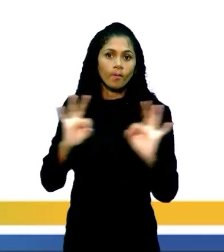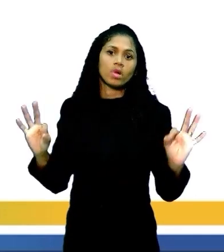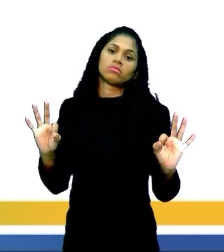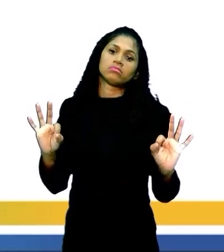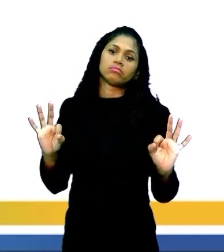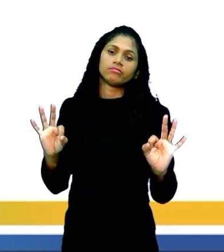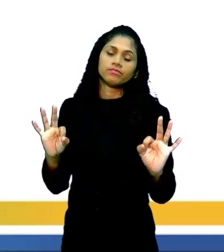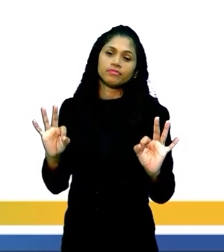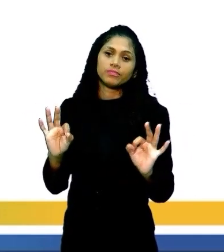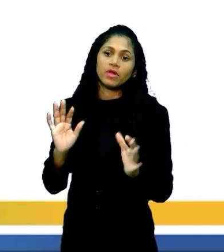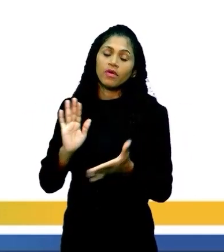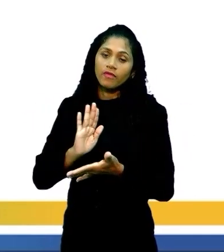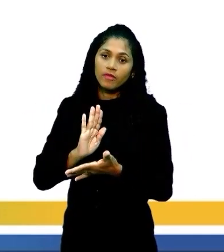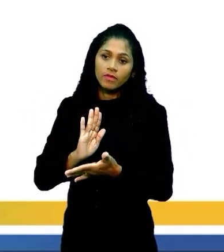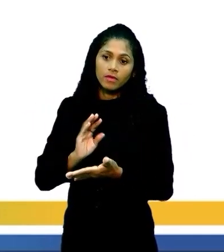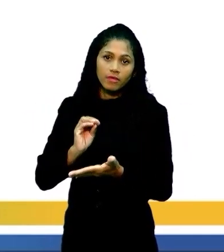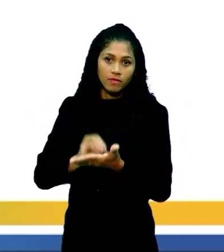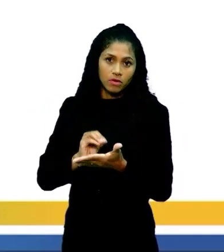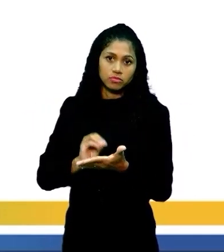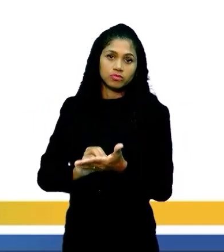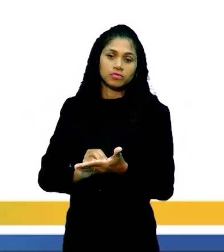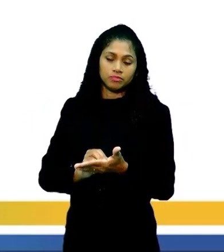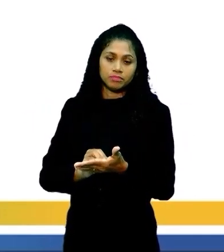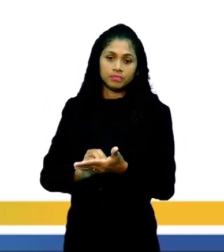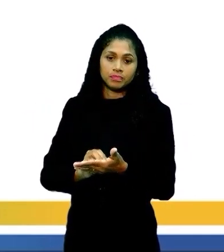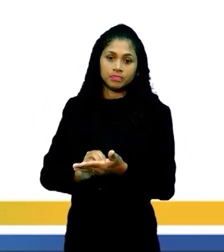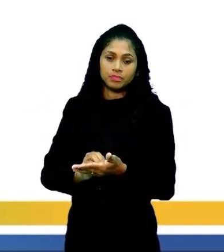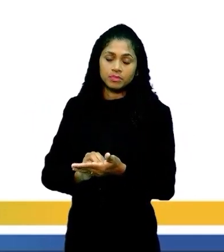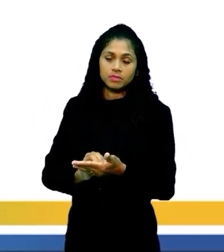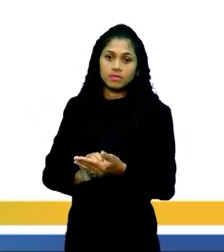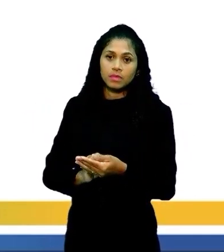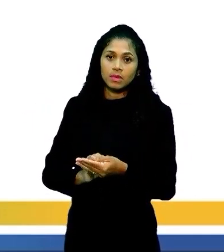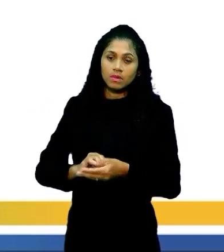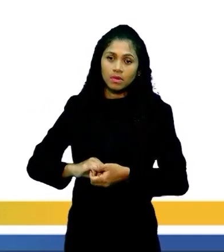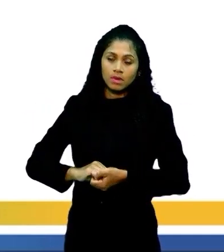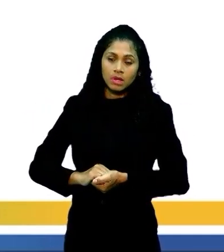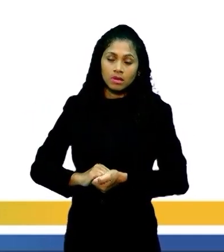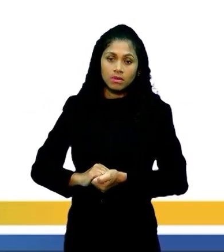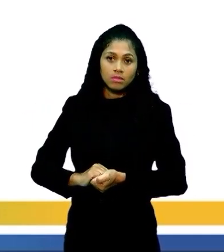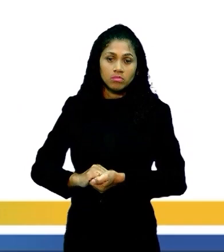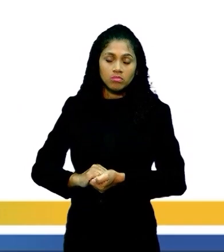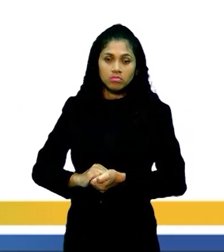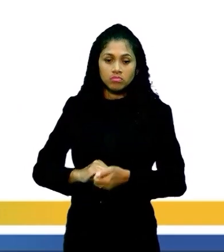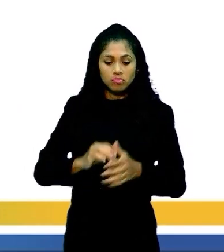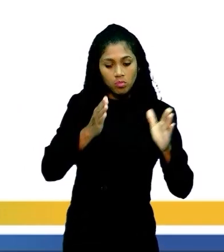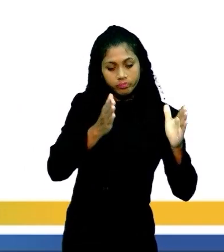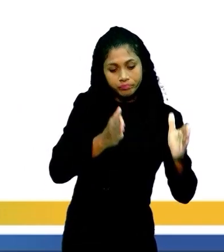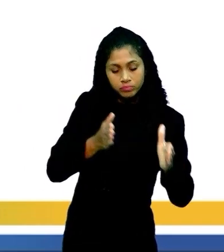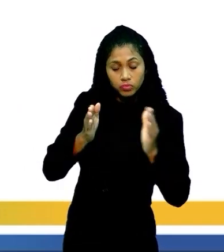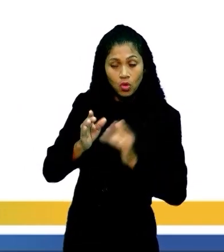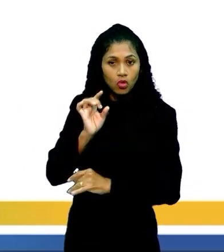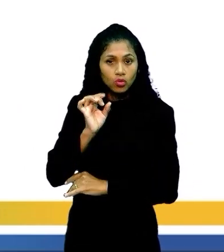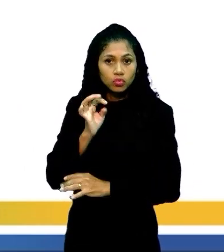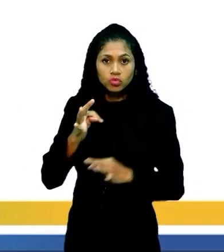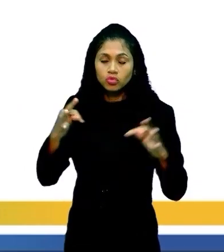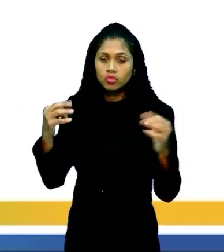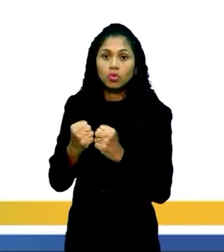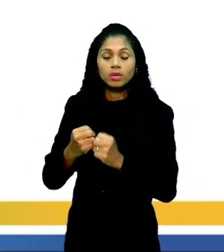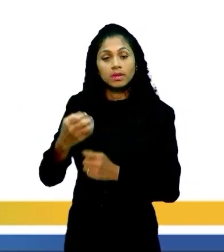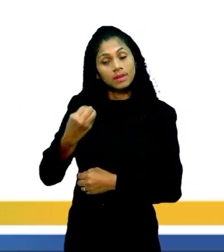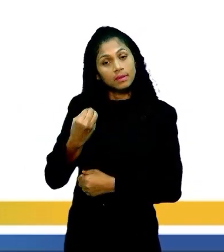caixa e nenhuma, tá, tenha menos de 45. Então olha aí,